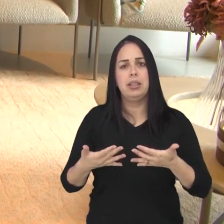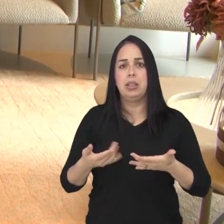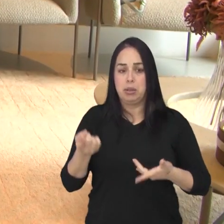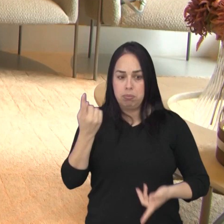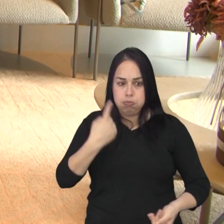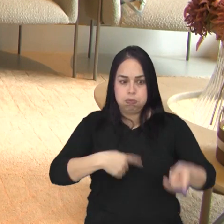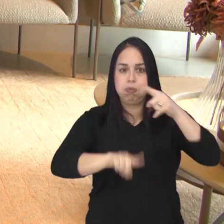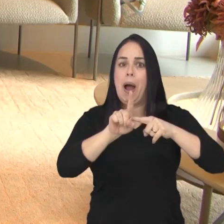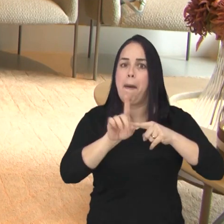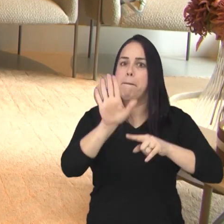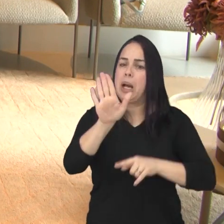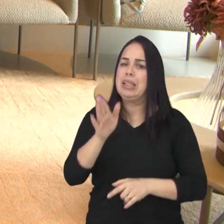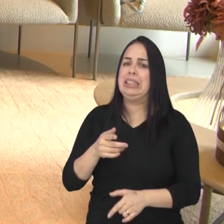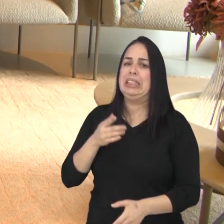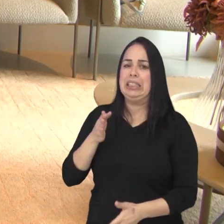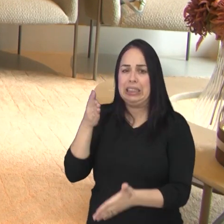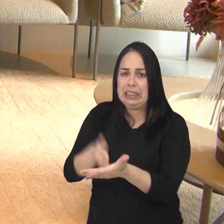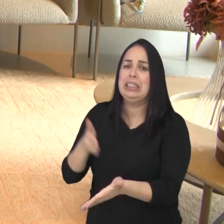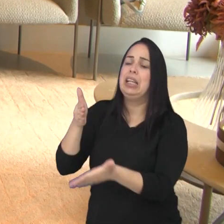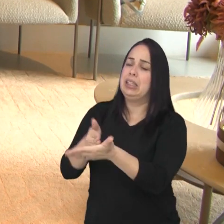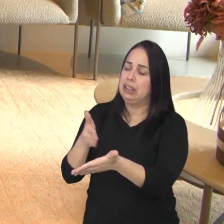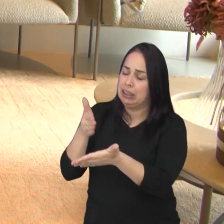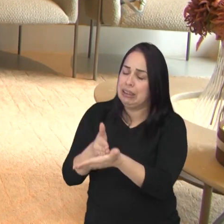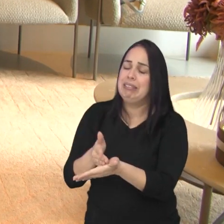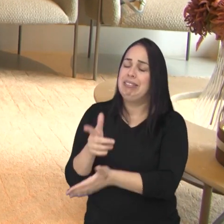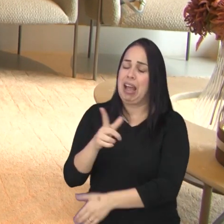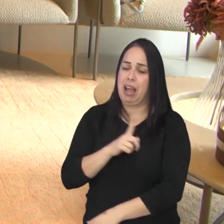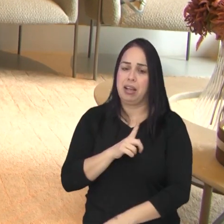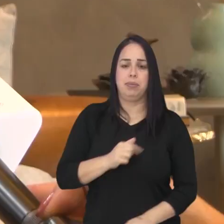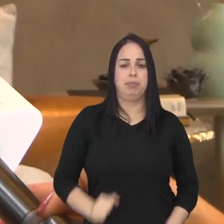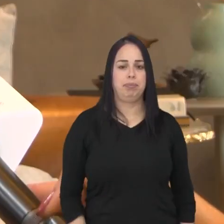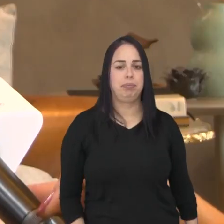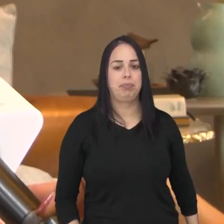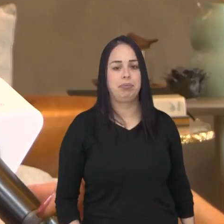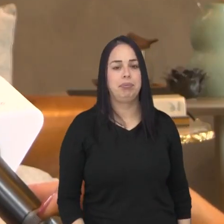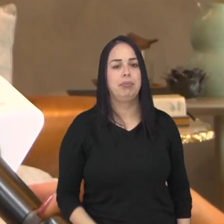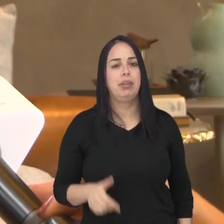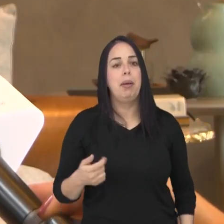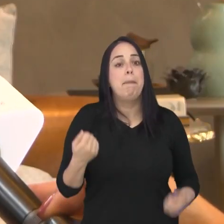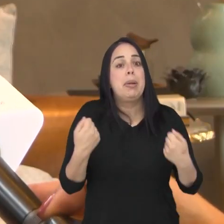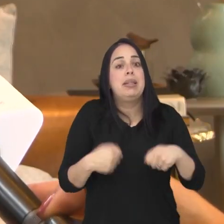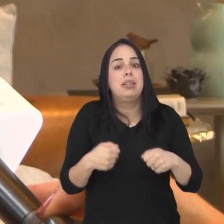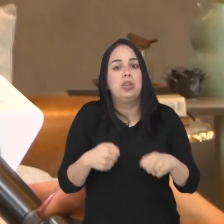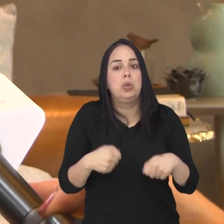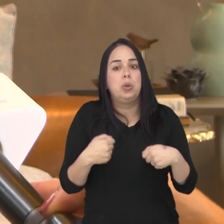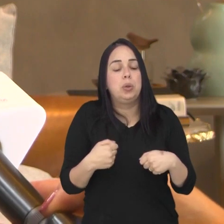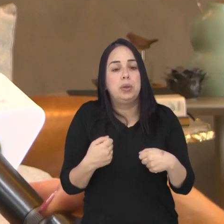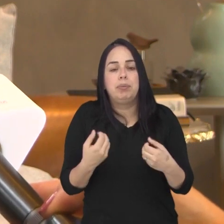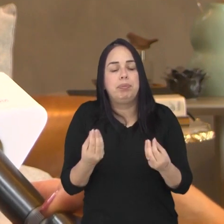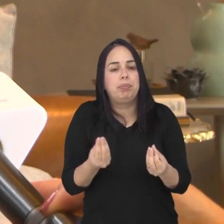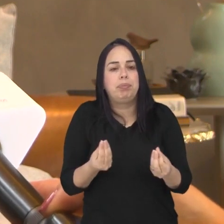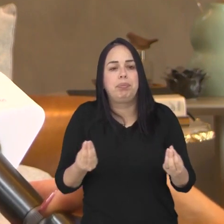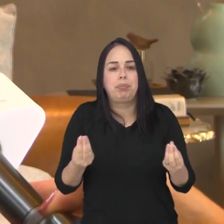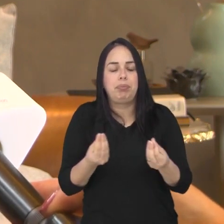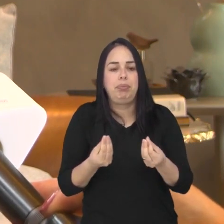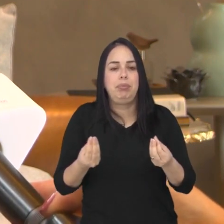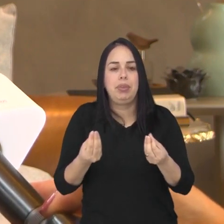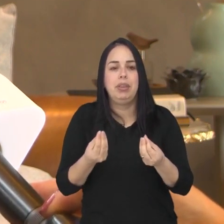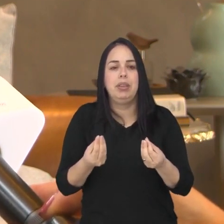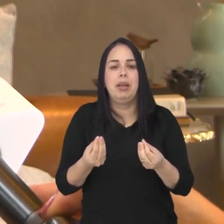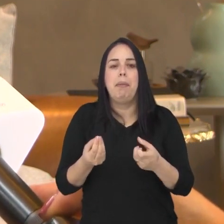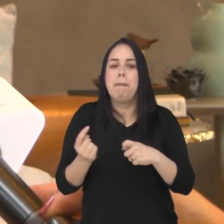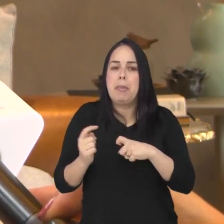muitas dificuldades ainda precisam ser superadas. O autismo ele precisa de uma consulta